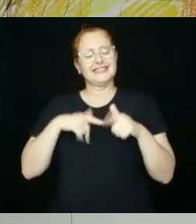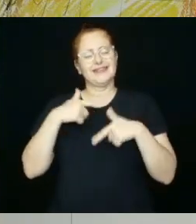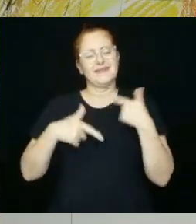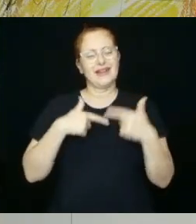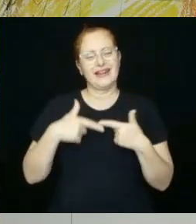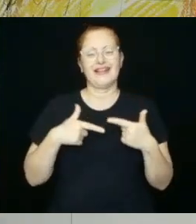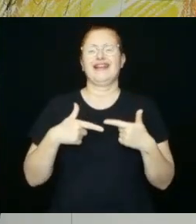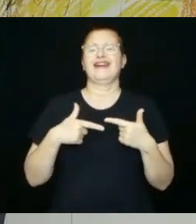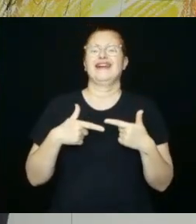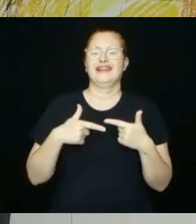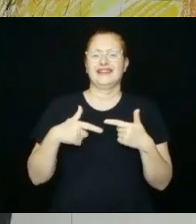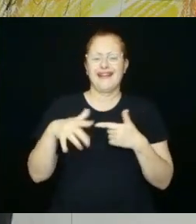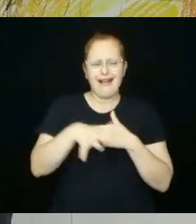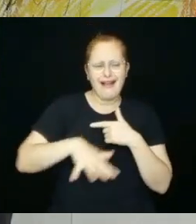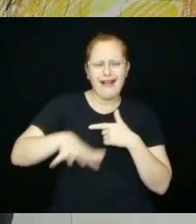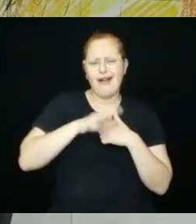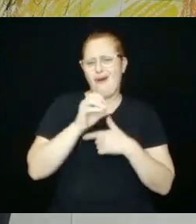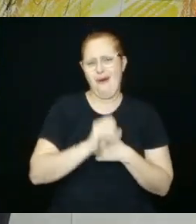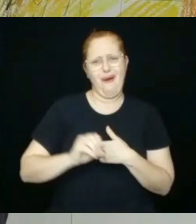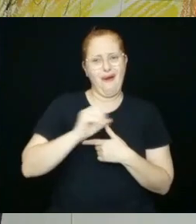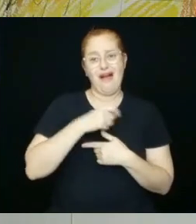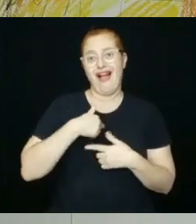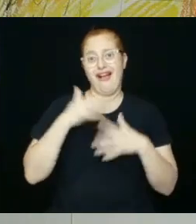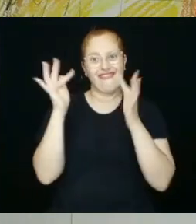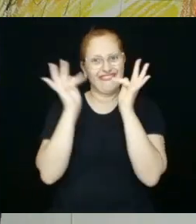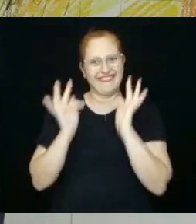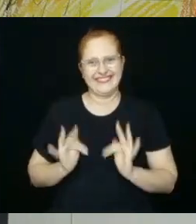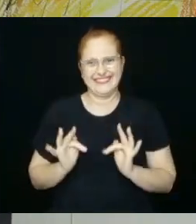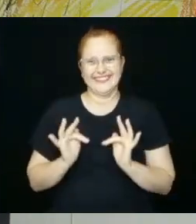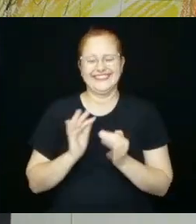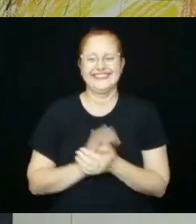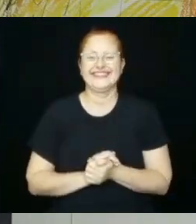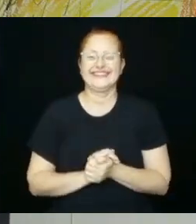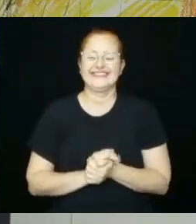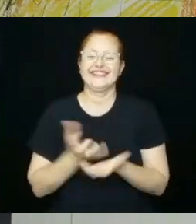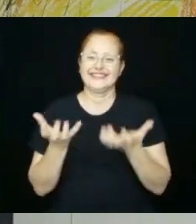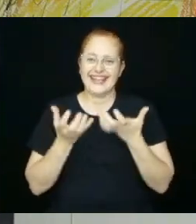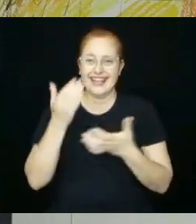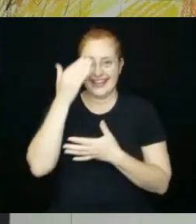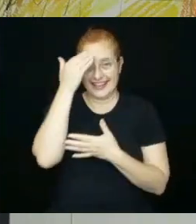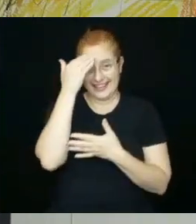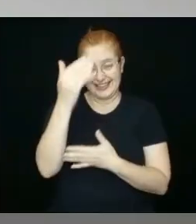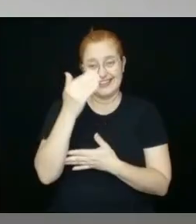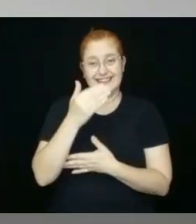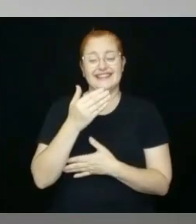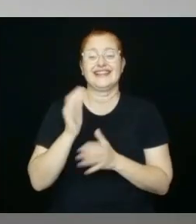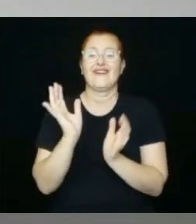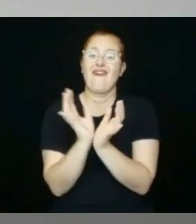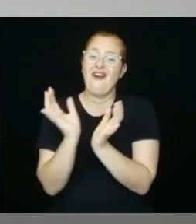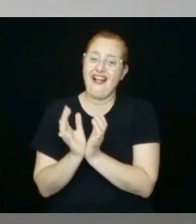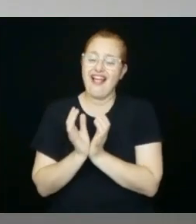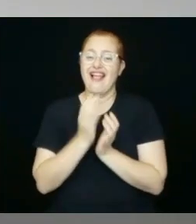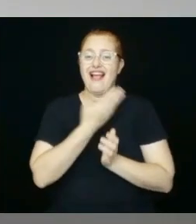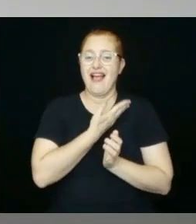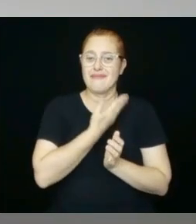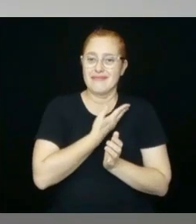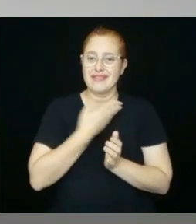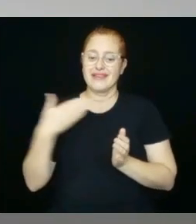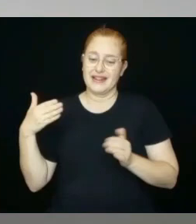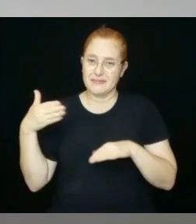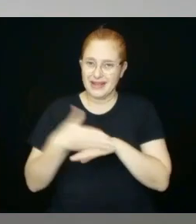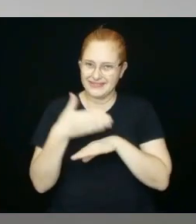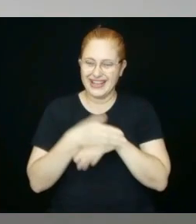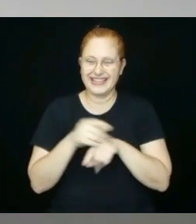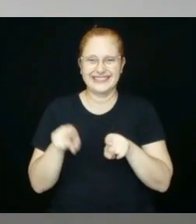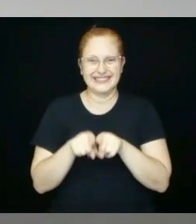o ambiente estava ótimo. Então, estou muito feliz. Então, assim, também quero agradecer aos colegas e amigos que vieram até aqui.